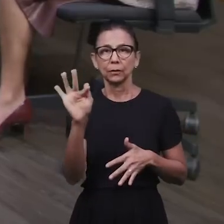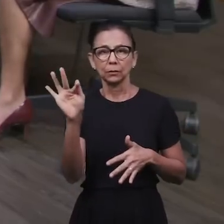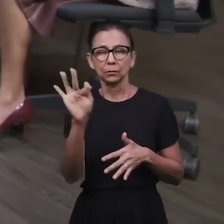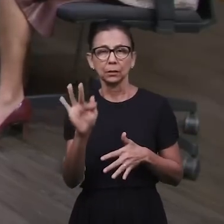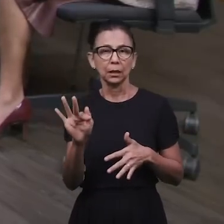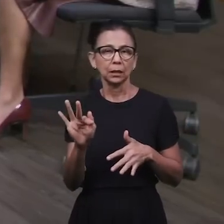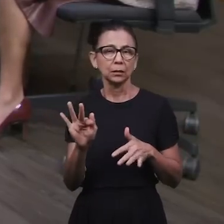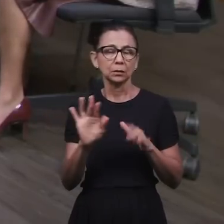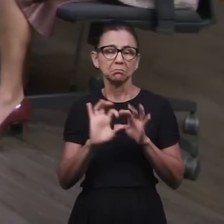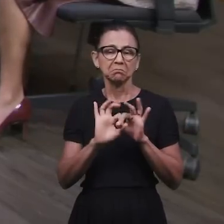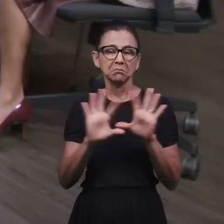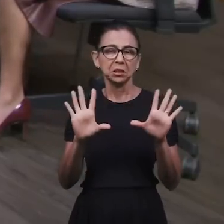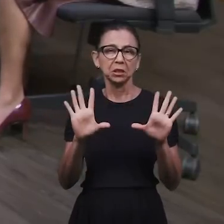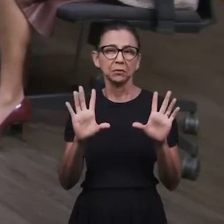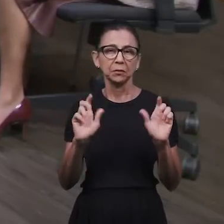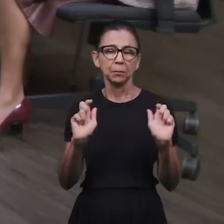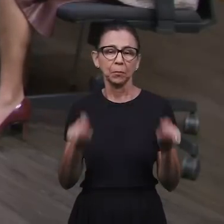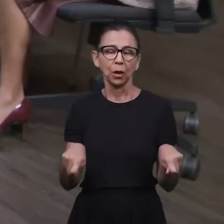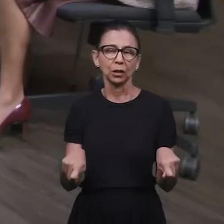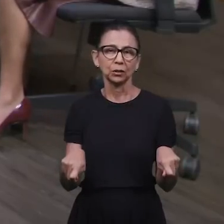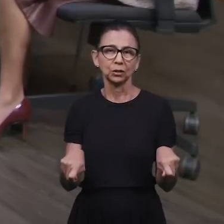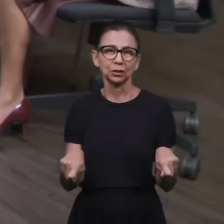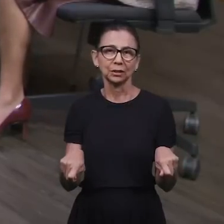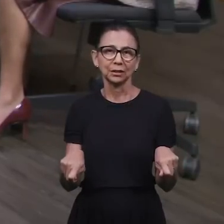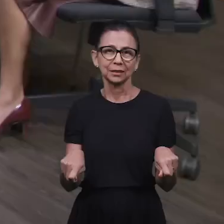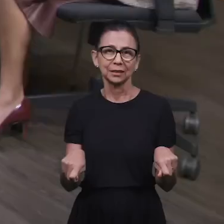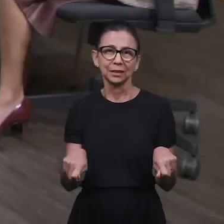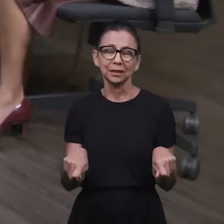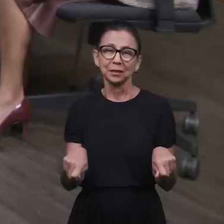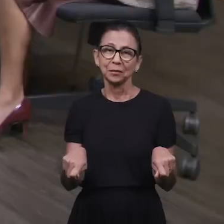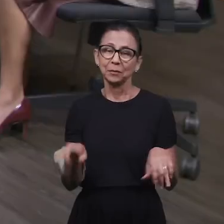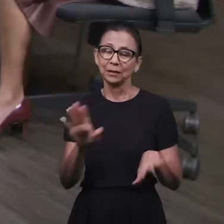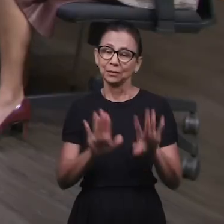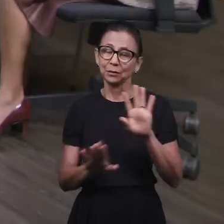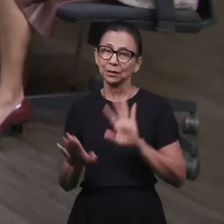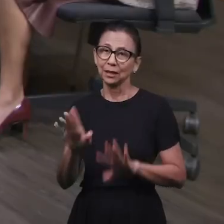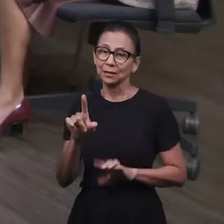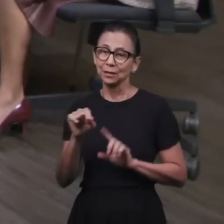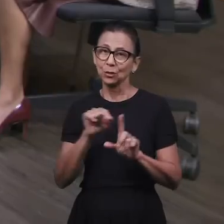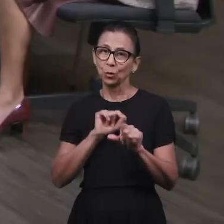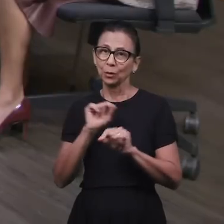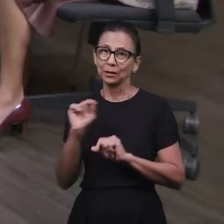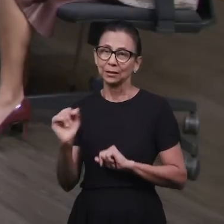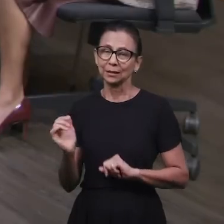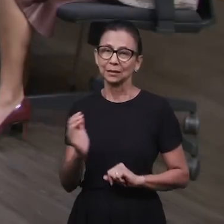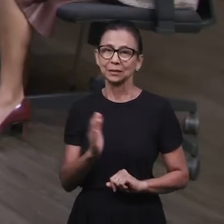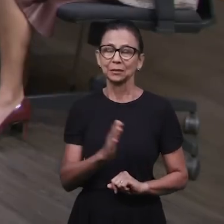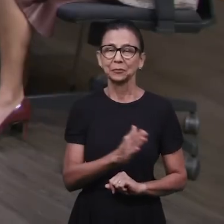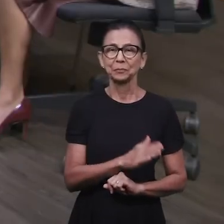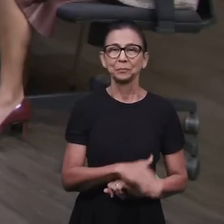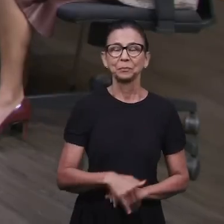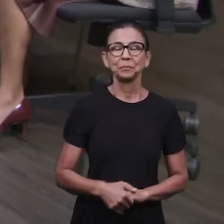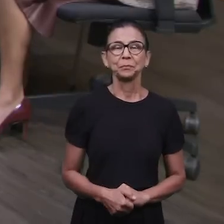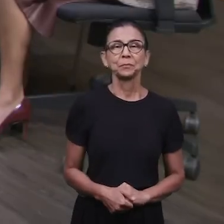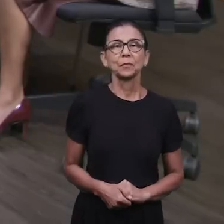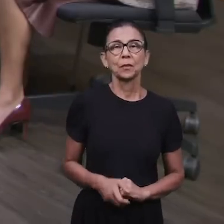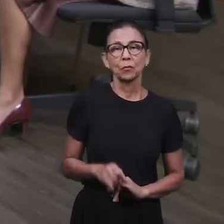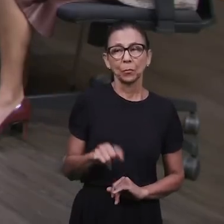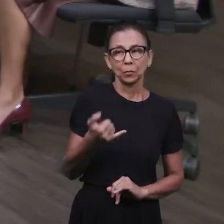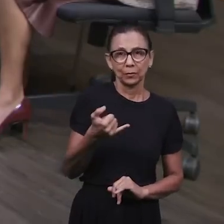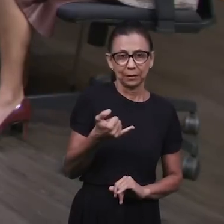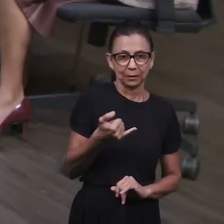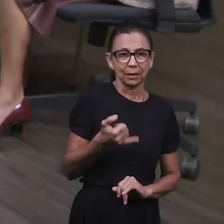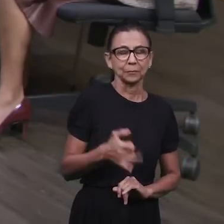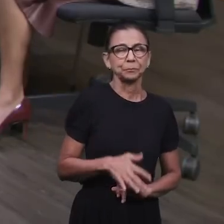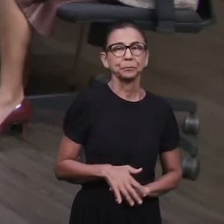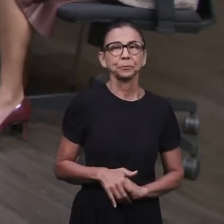gancho. Primeiramente, me chamo Lucas Cap, estou na igreja de Aribirium, pastor presente, Ailton. E a